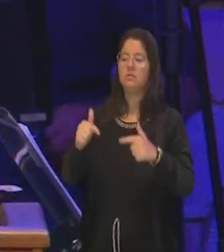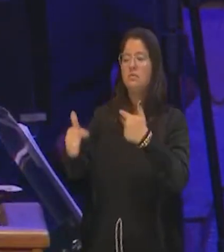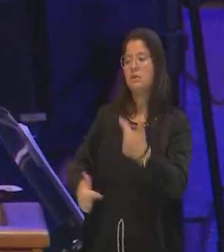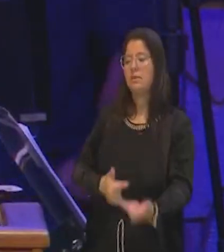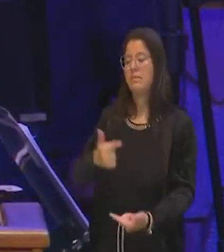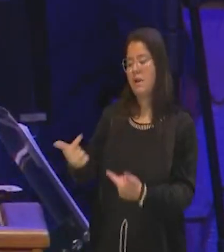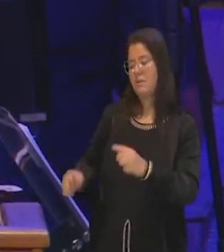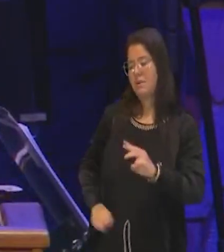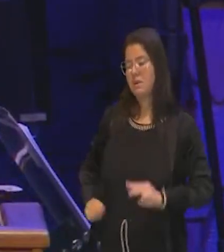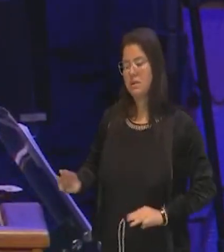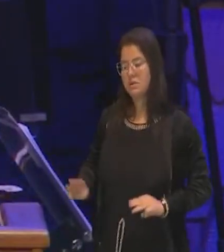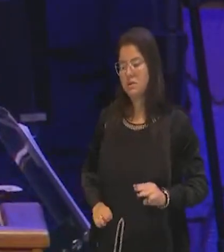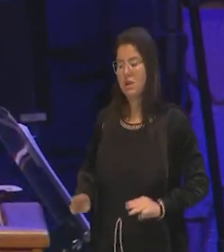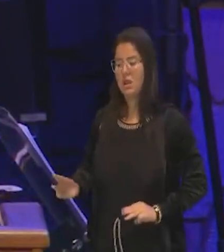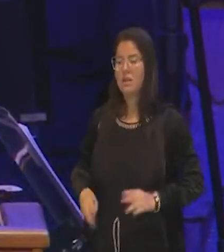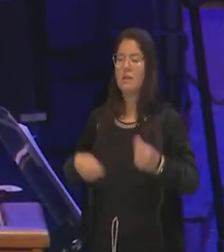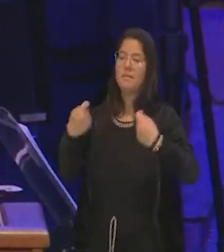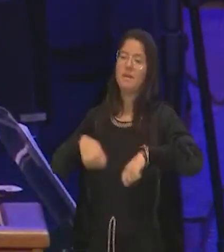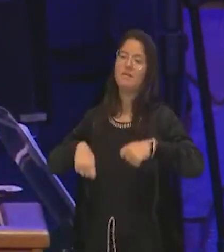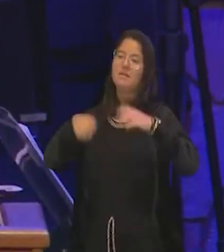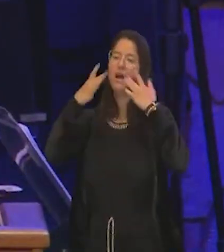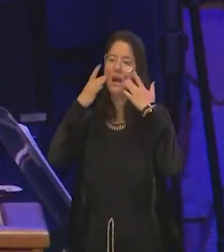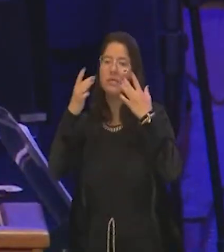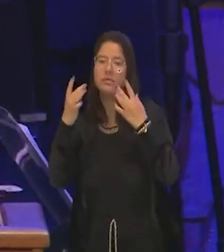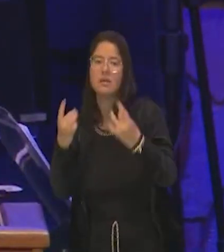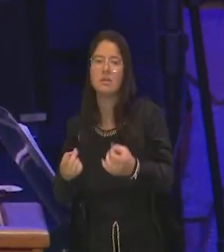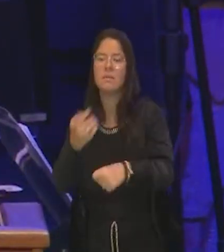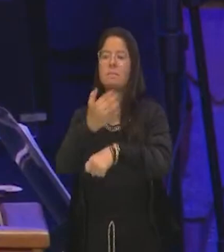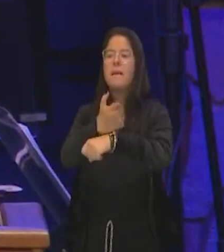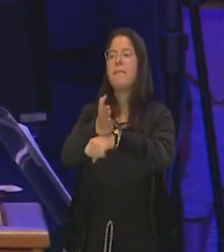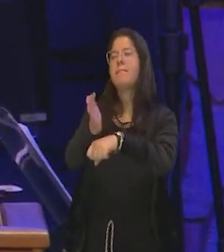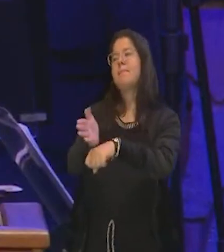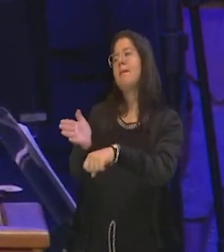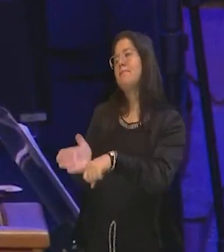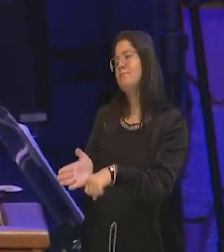ministerial. Esteja atento em todo tempo,